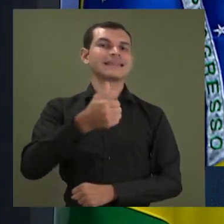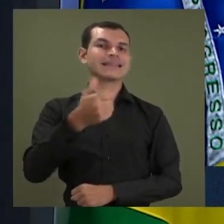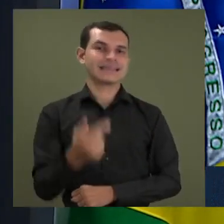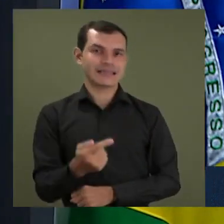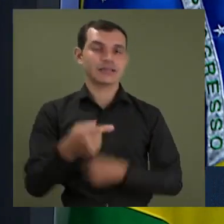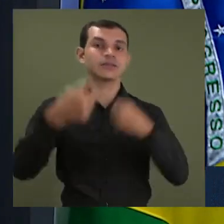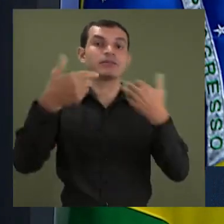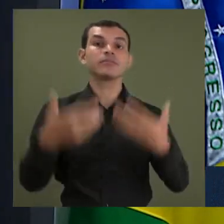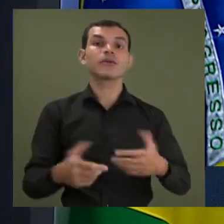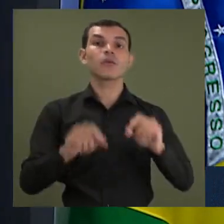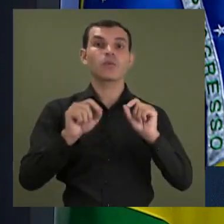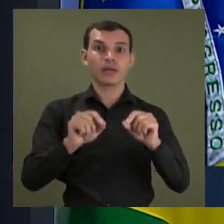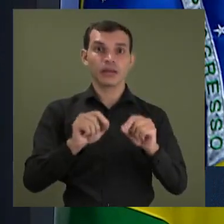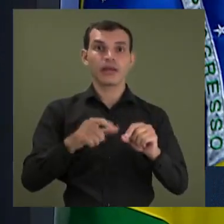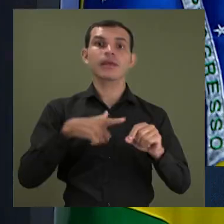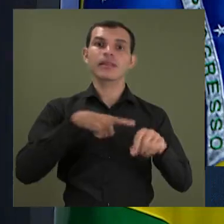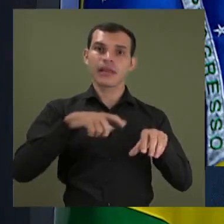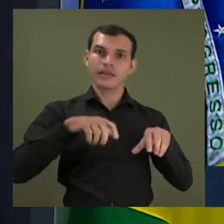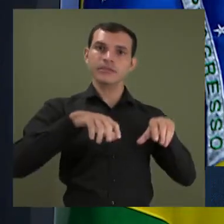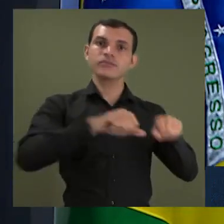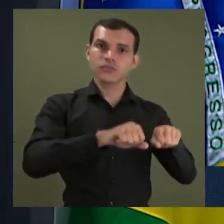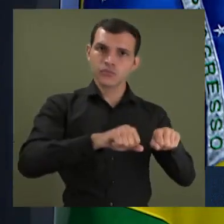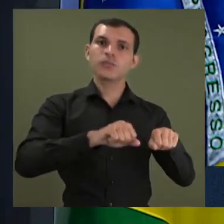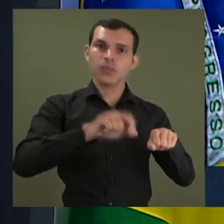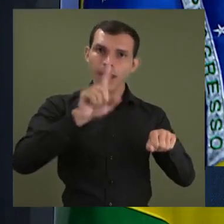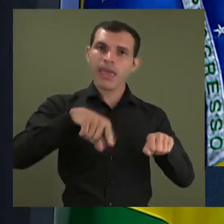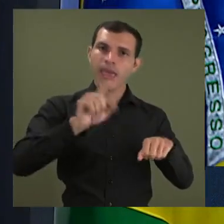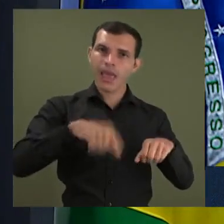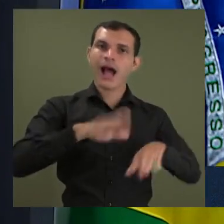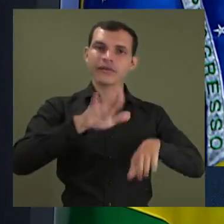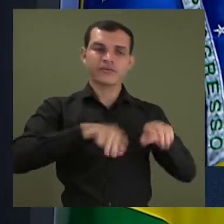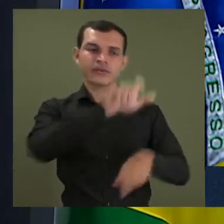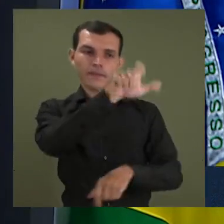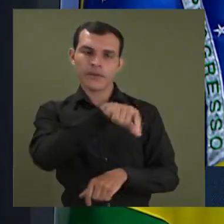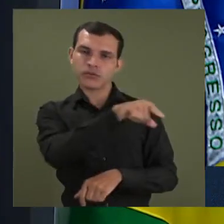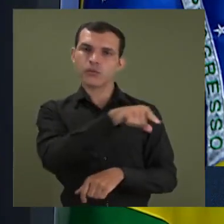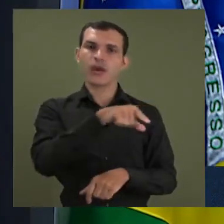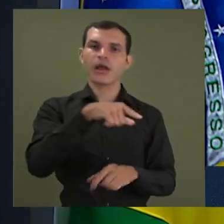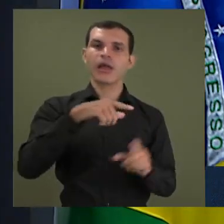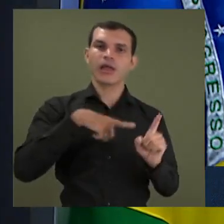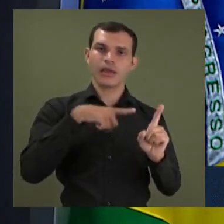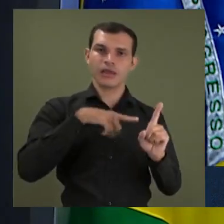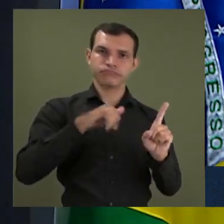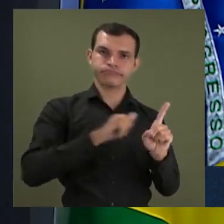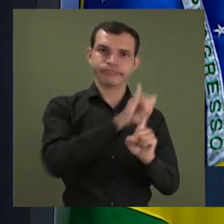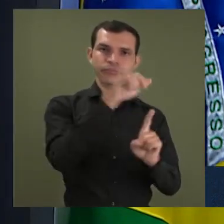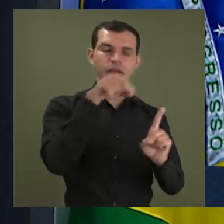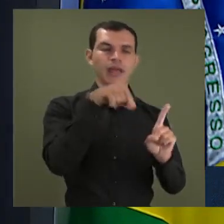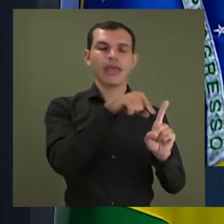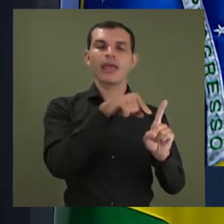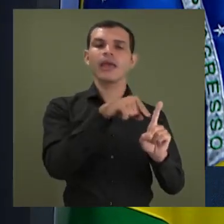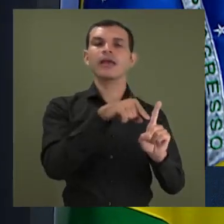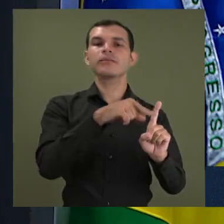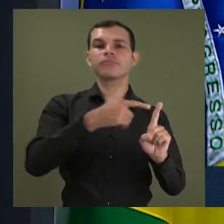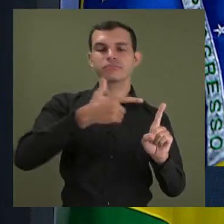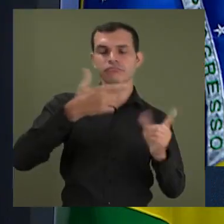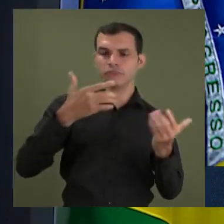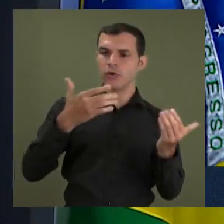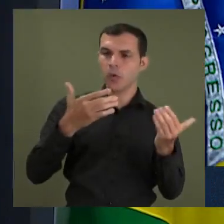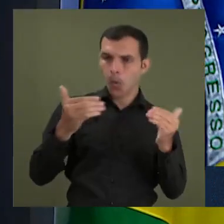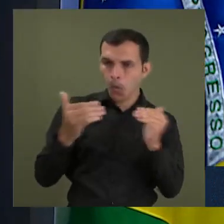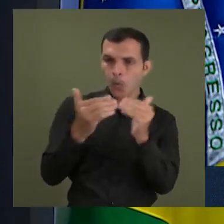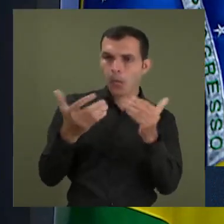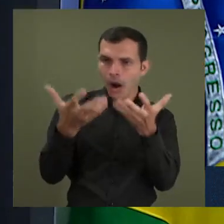acontece mesmo com o consentimento da vítima, independente do seu passado sexual.